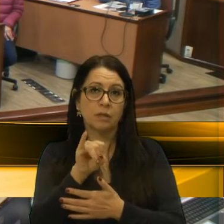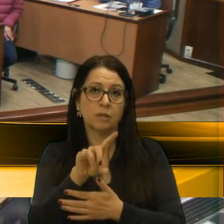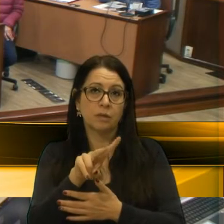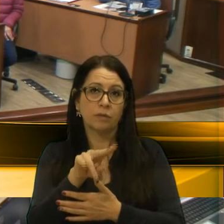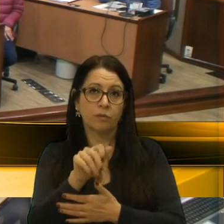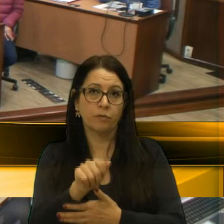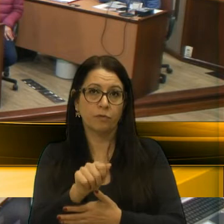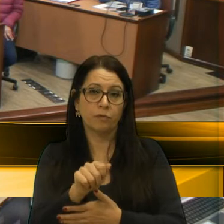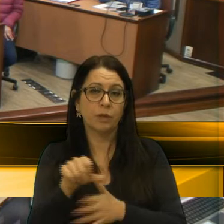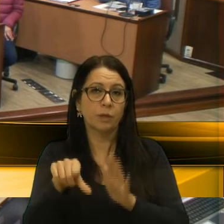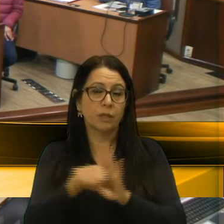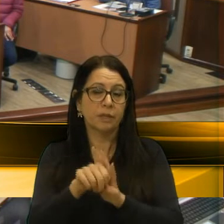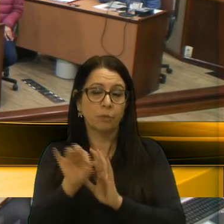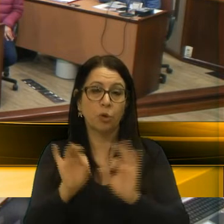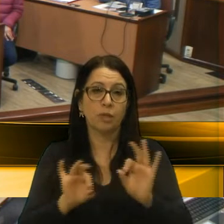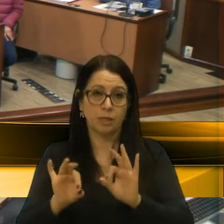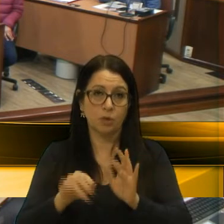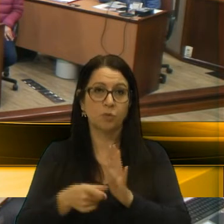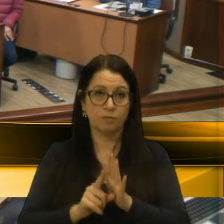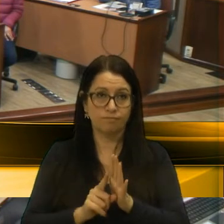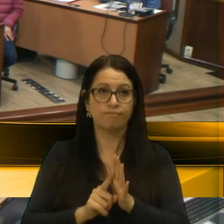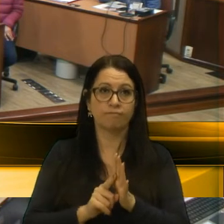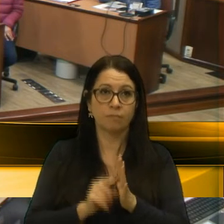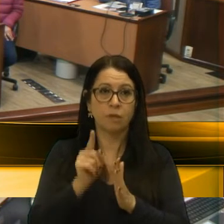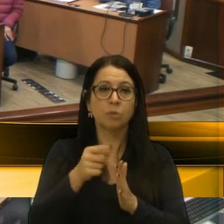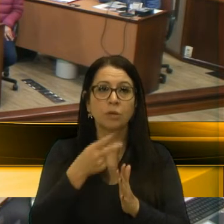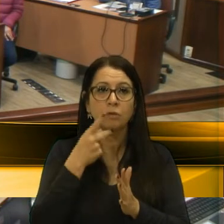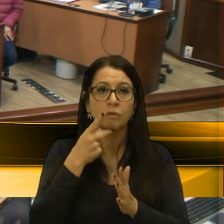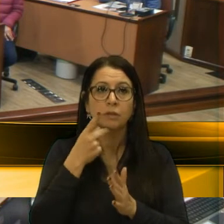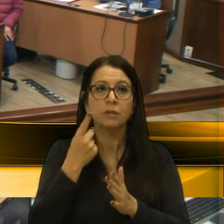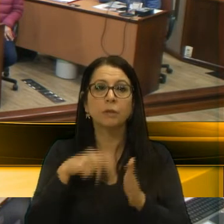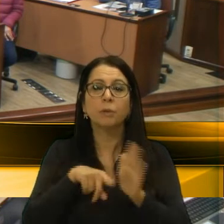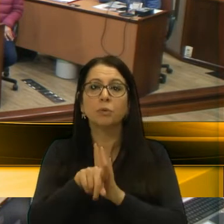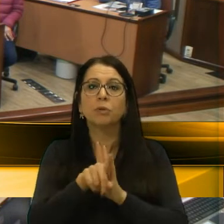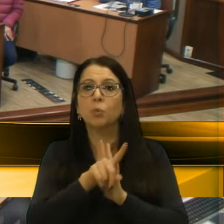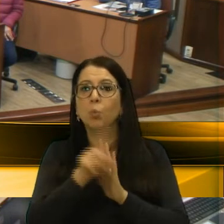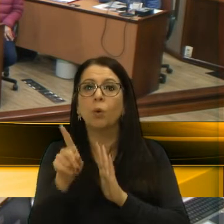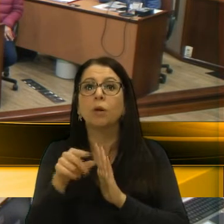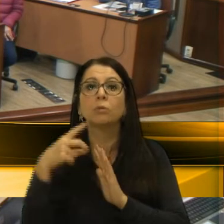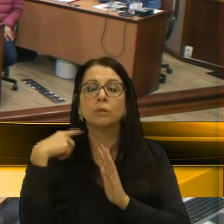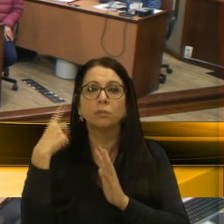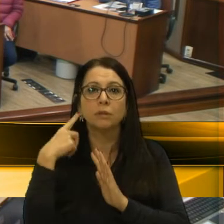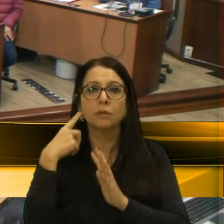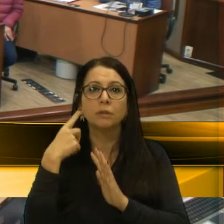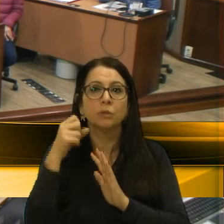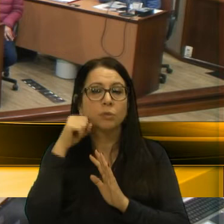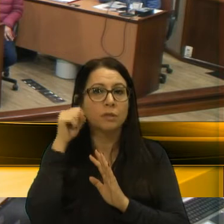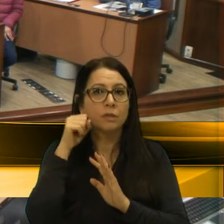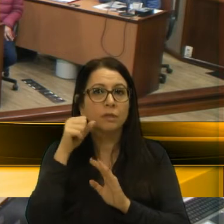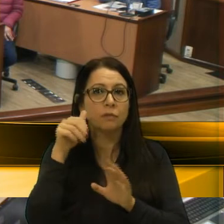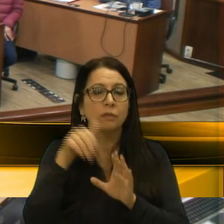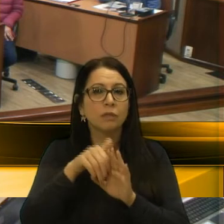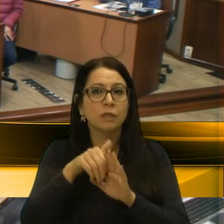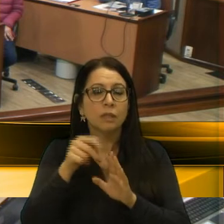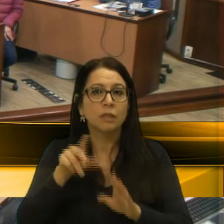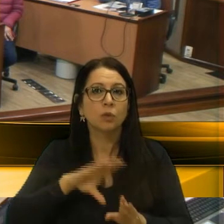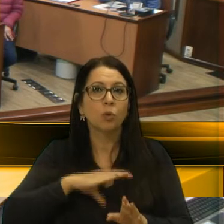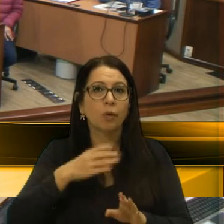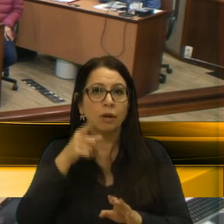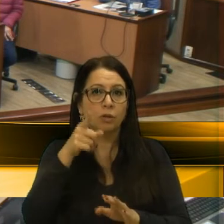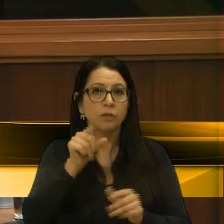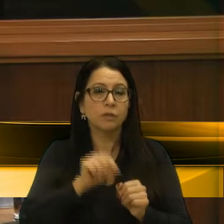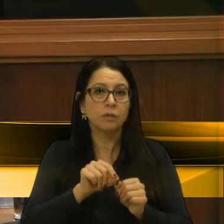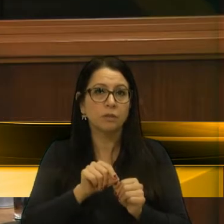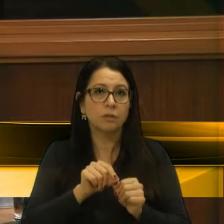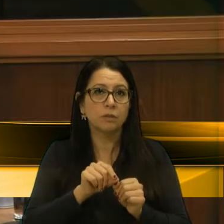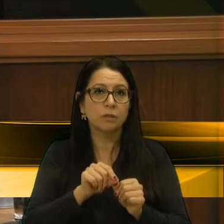ali, crime organizado. Aí eu quero só perguntar, qual é o deputado, qual é o senador que vai votar, que vai ter coragem de votar? E se ele